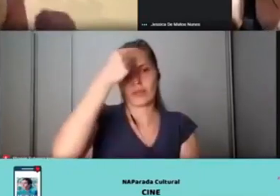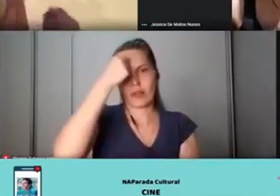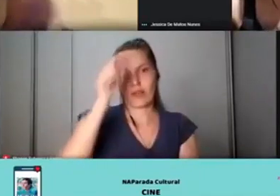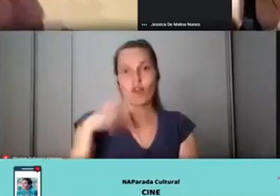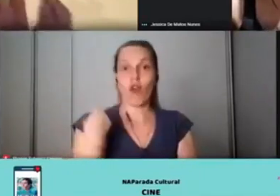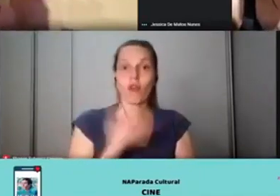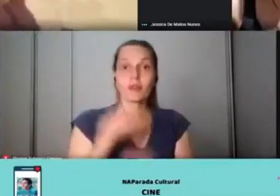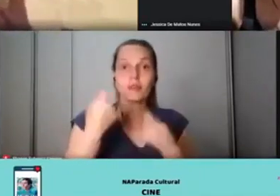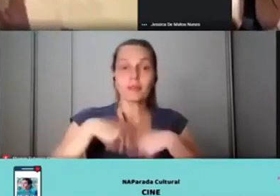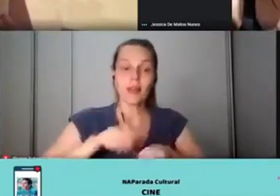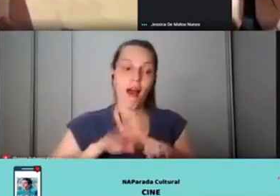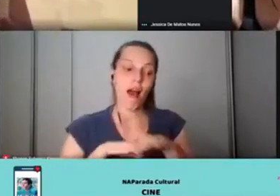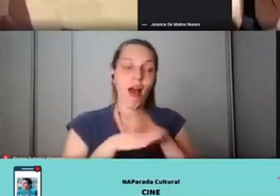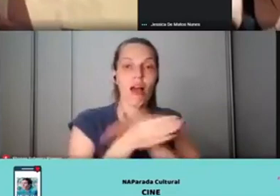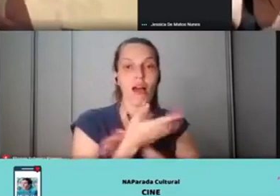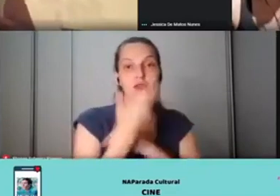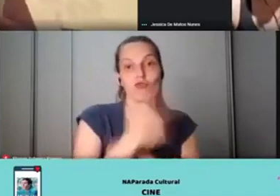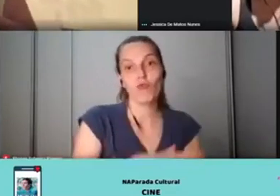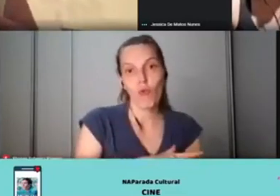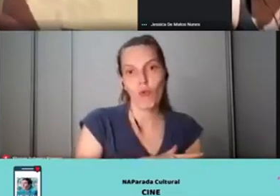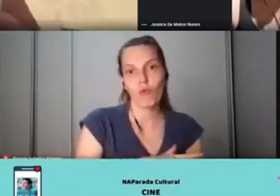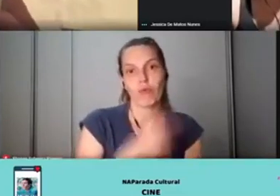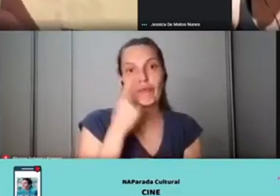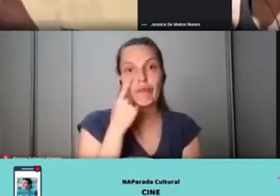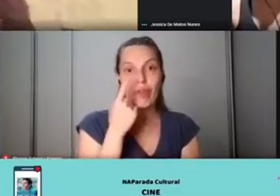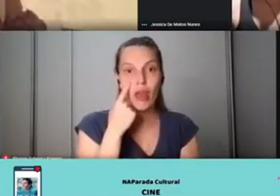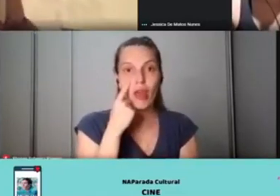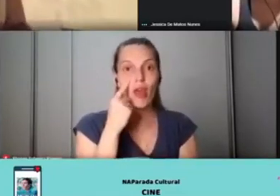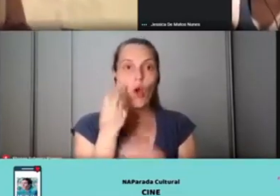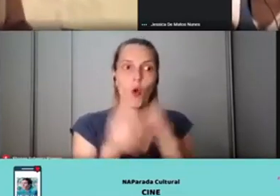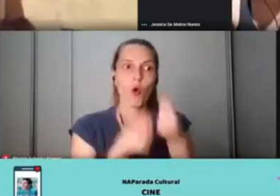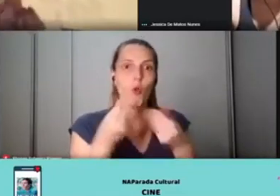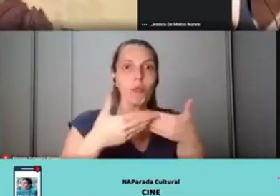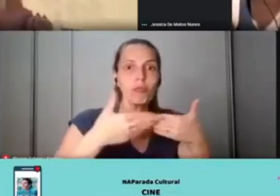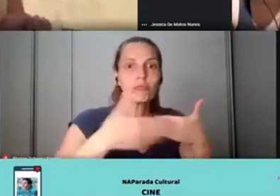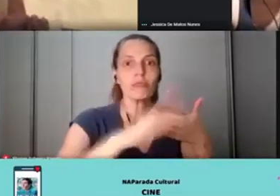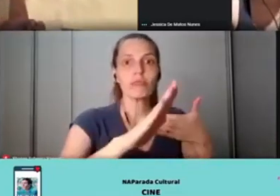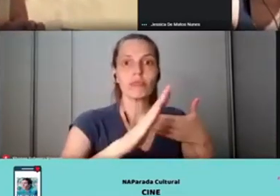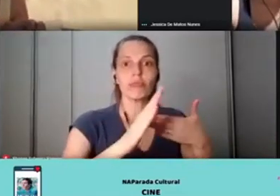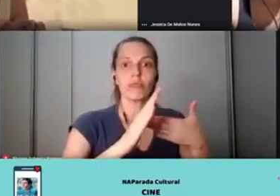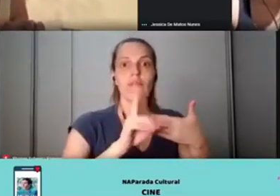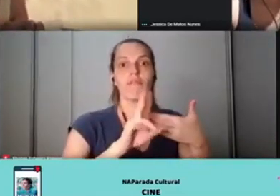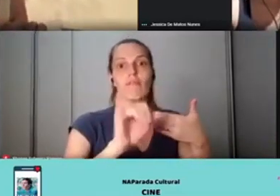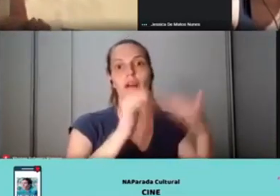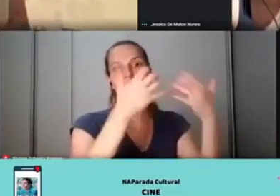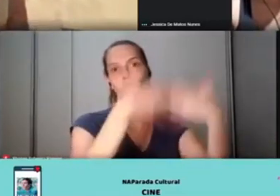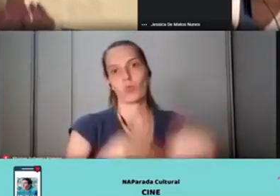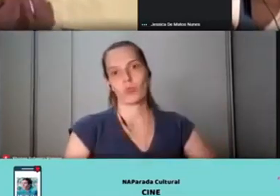repensar como as coisas vão funcionar. Então, sim, né, o que nós falávamos